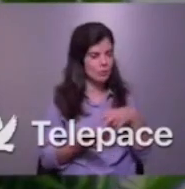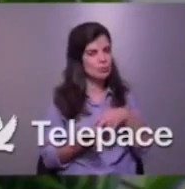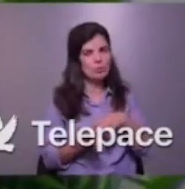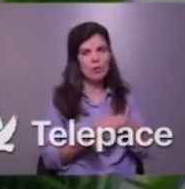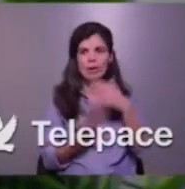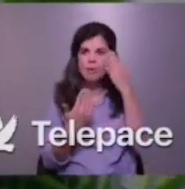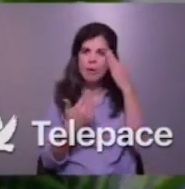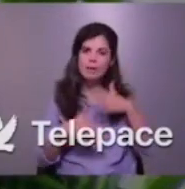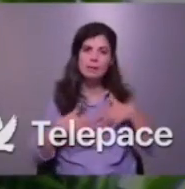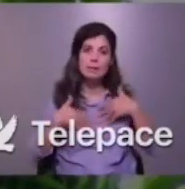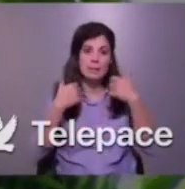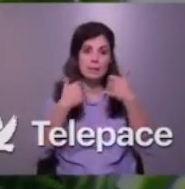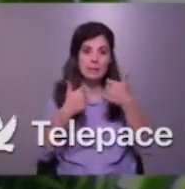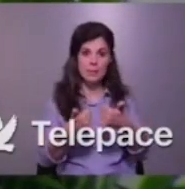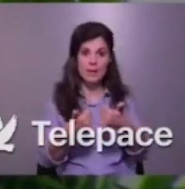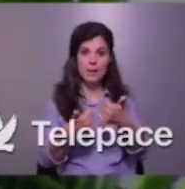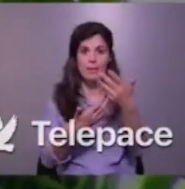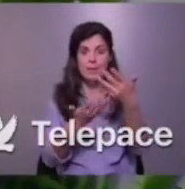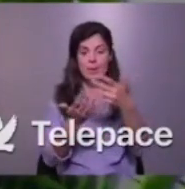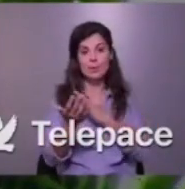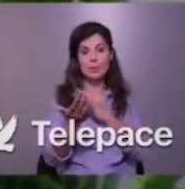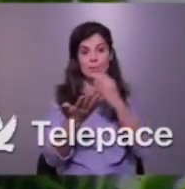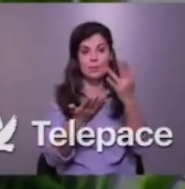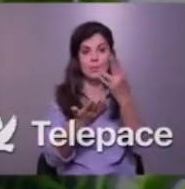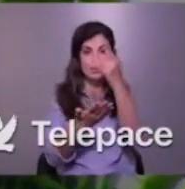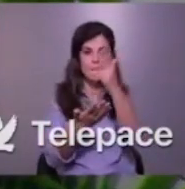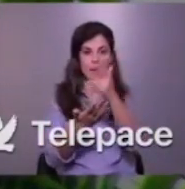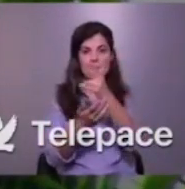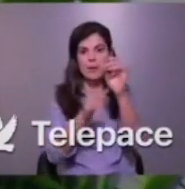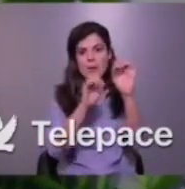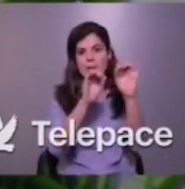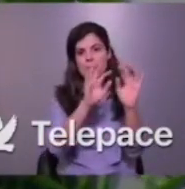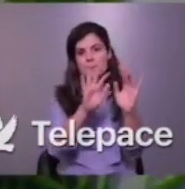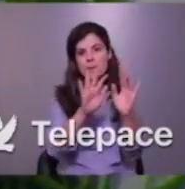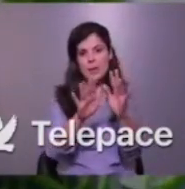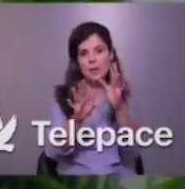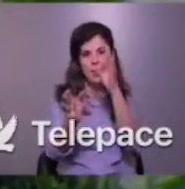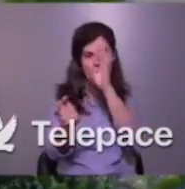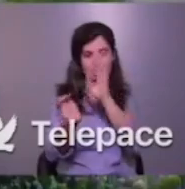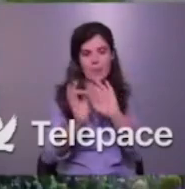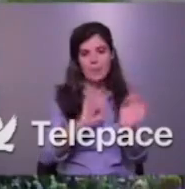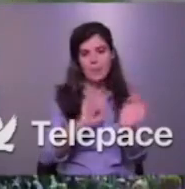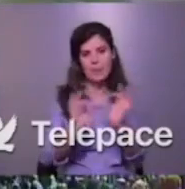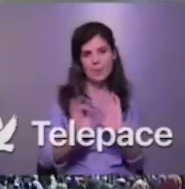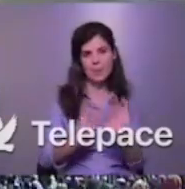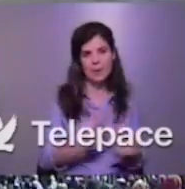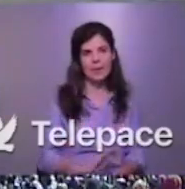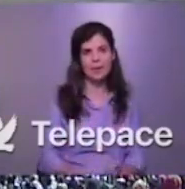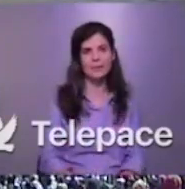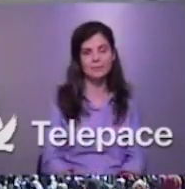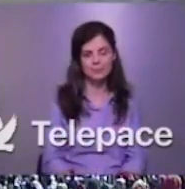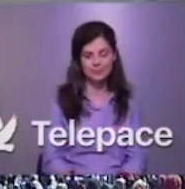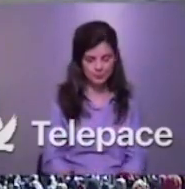ajoelhando-nos, preparemos para receber a bênção.